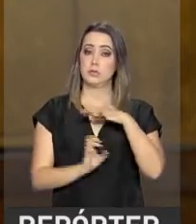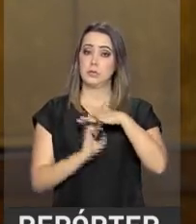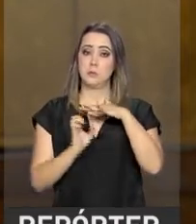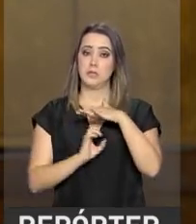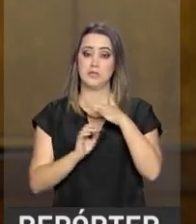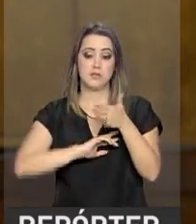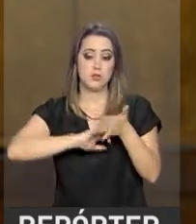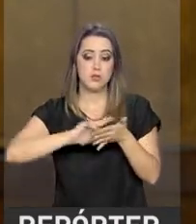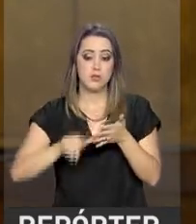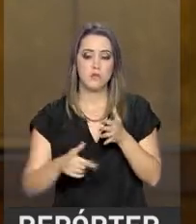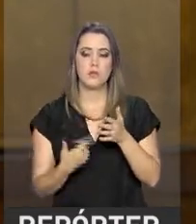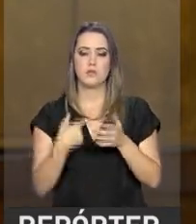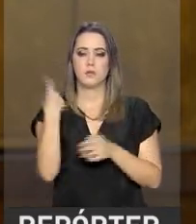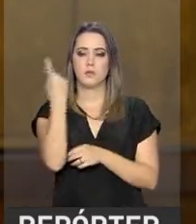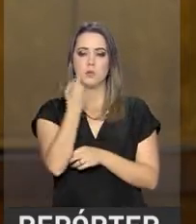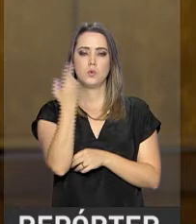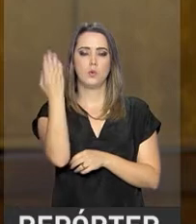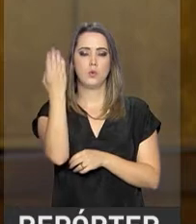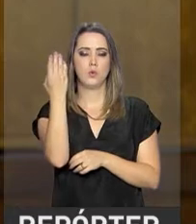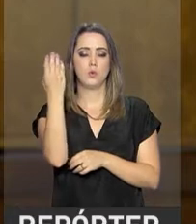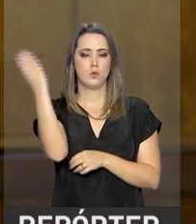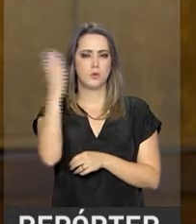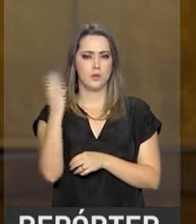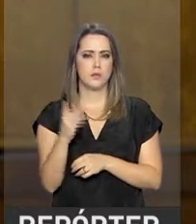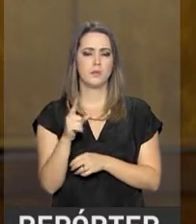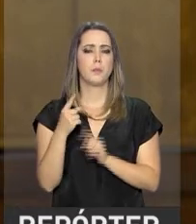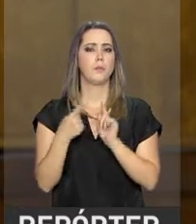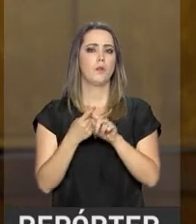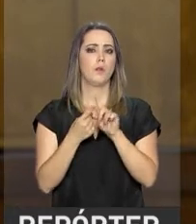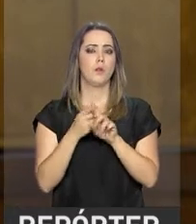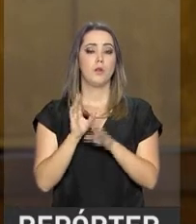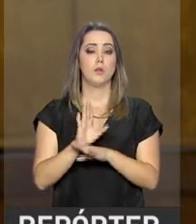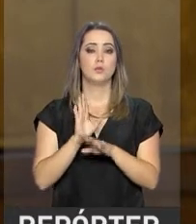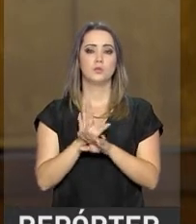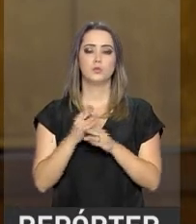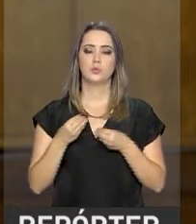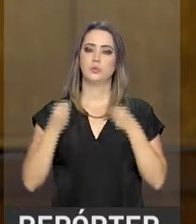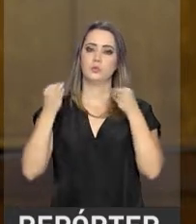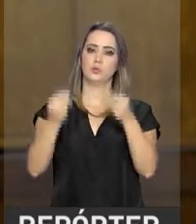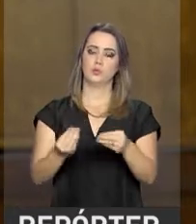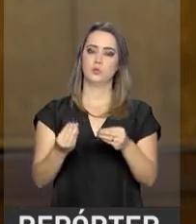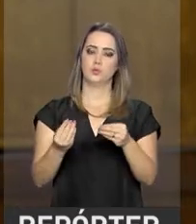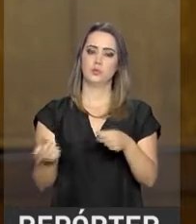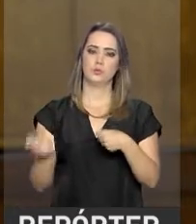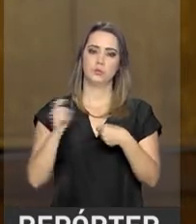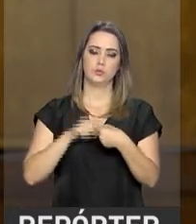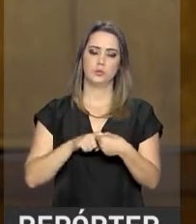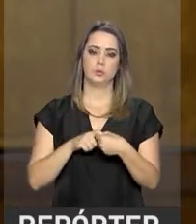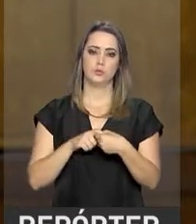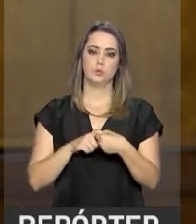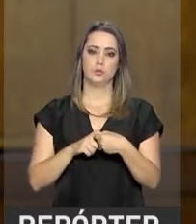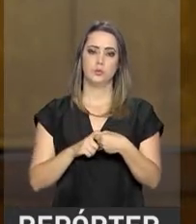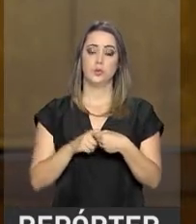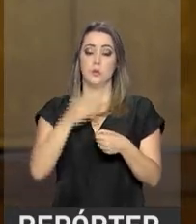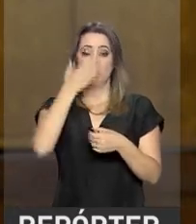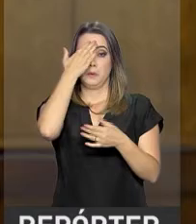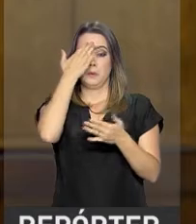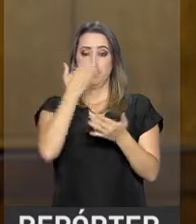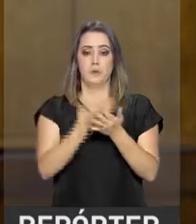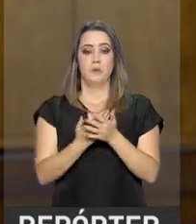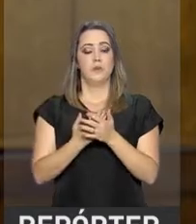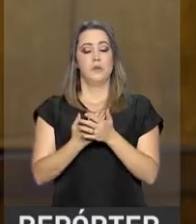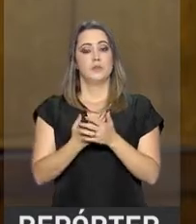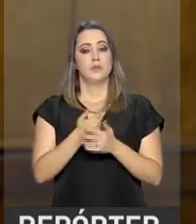isso tudo eu creio que este primeiro ponto ajudou muito a estabelecer o estabelecer uma confiança no